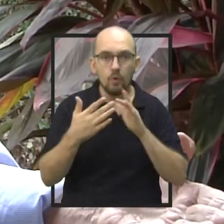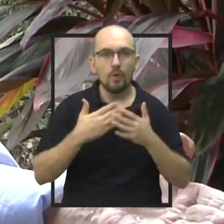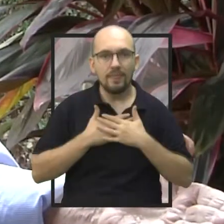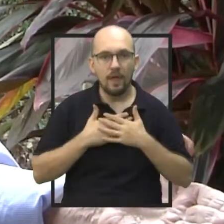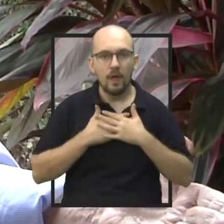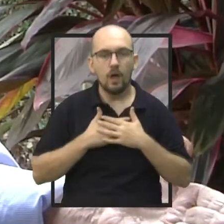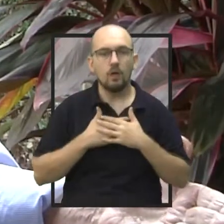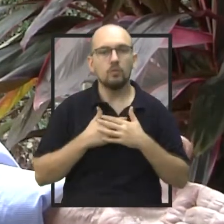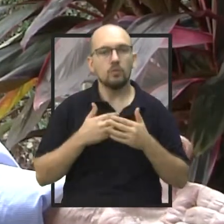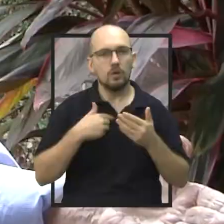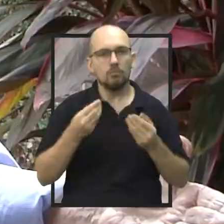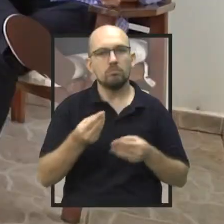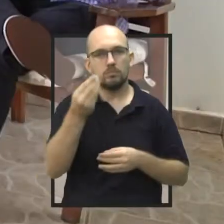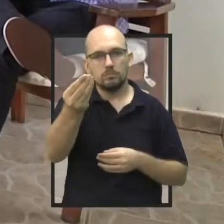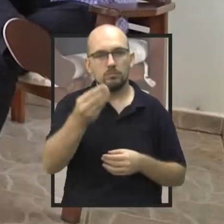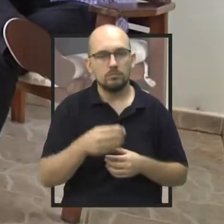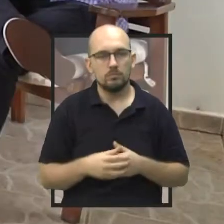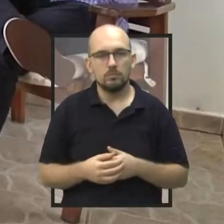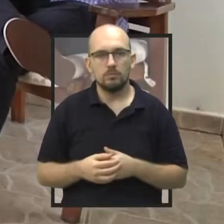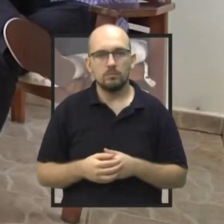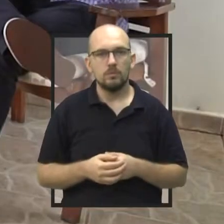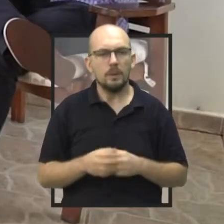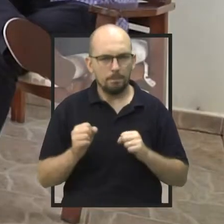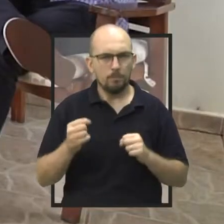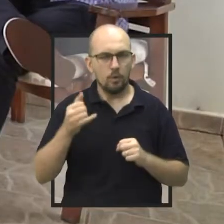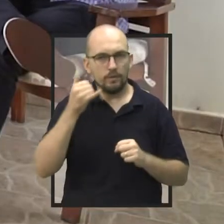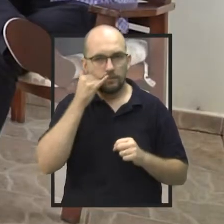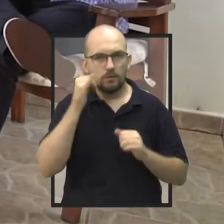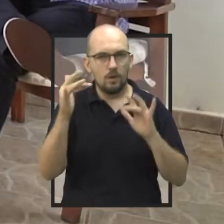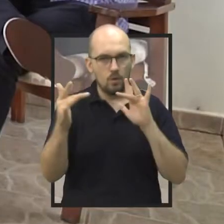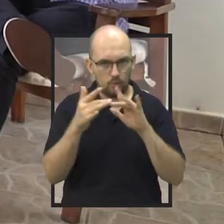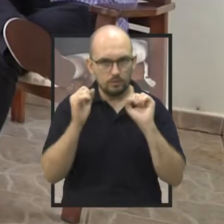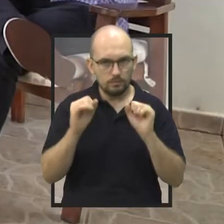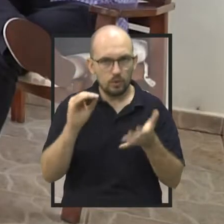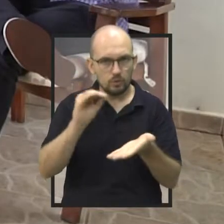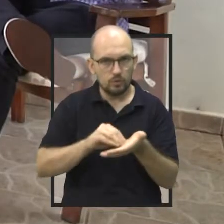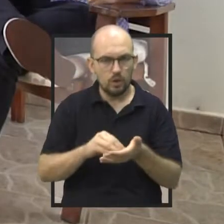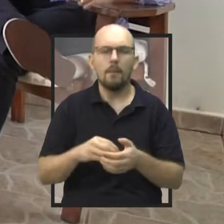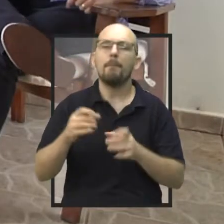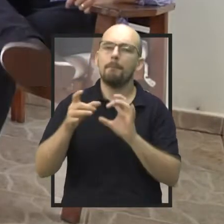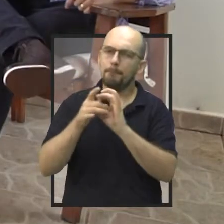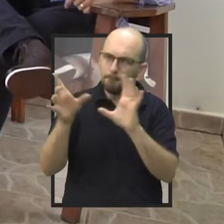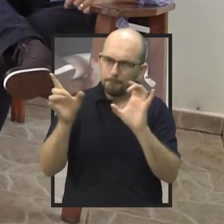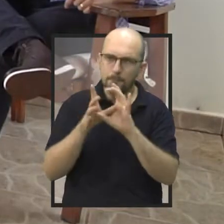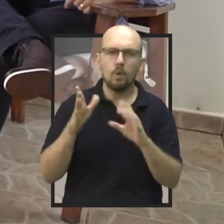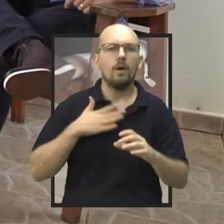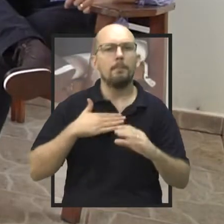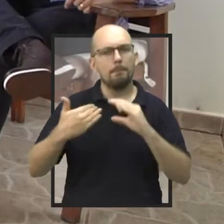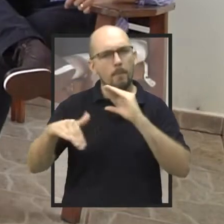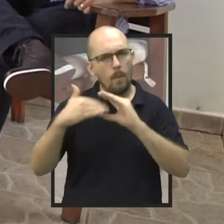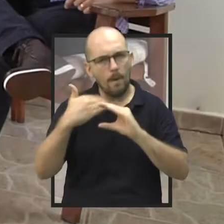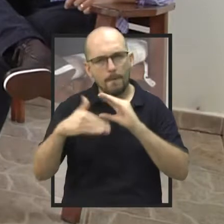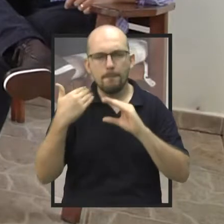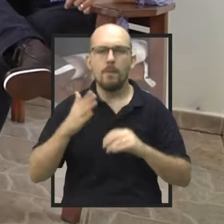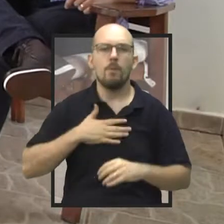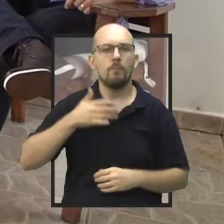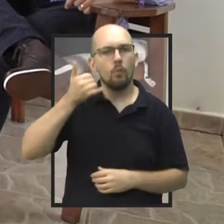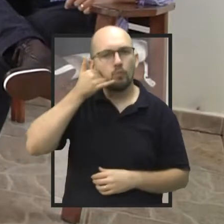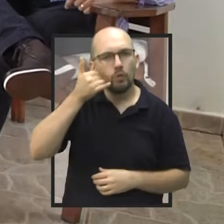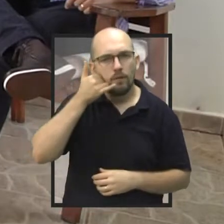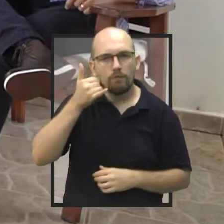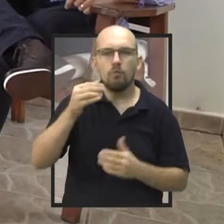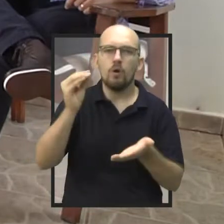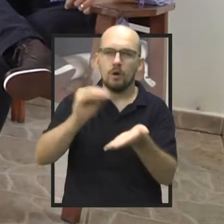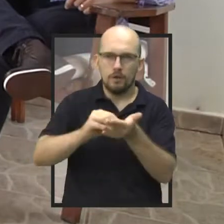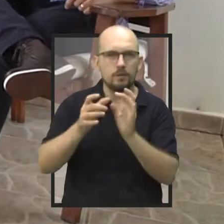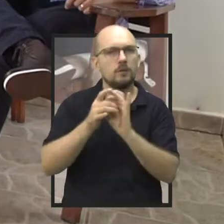peçam o livro, eu encaminho. A gente pode colocar um telefone de contato aqui do senhor? Pode colocar meu e-mail, meu telefone de